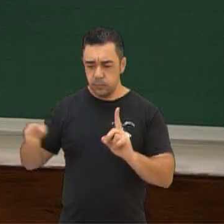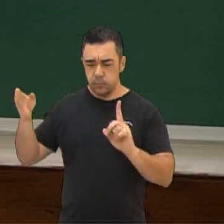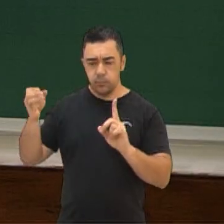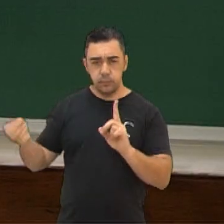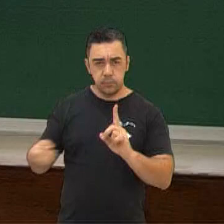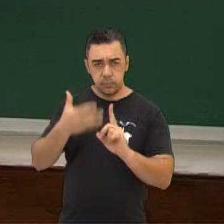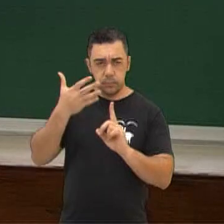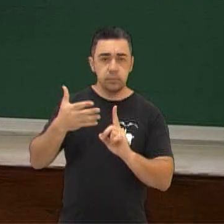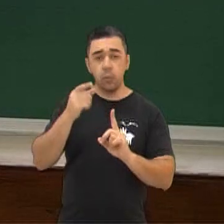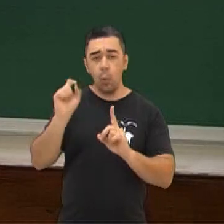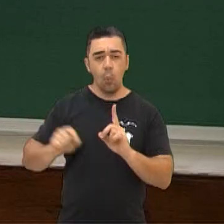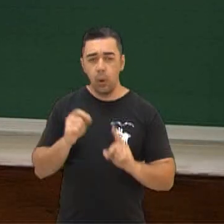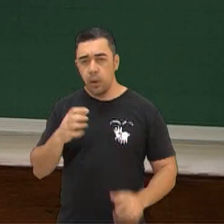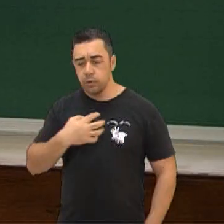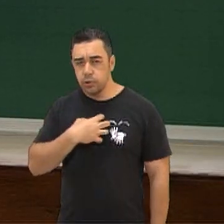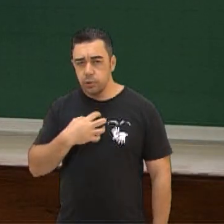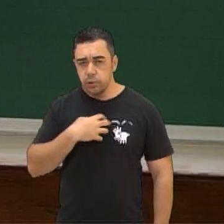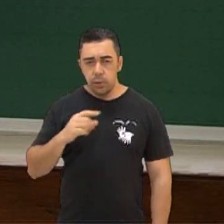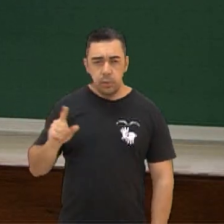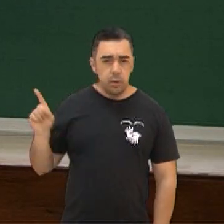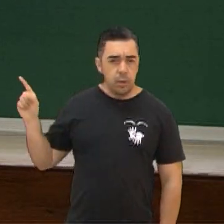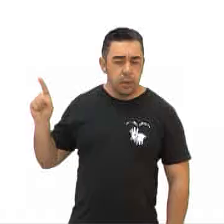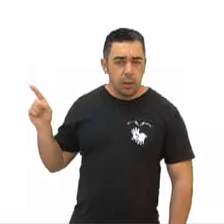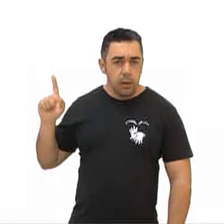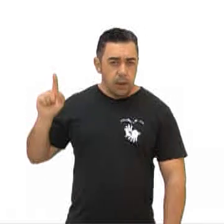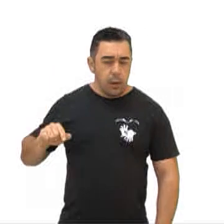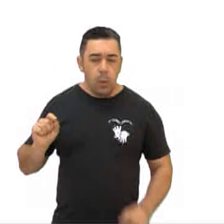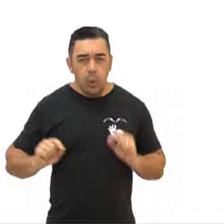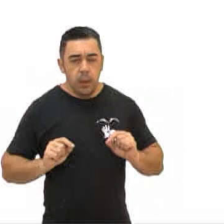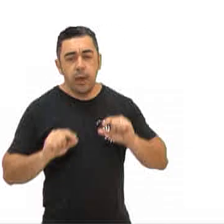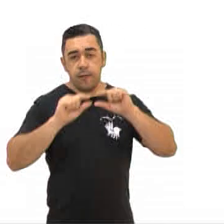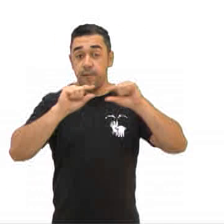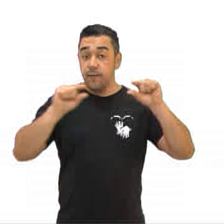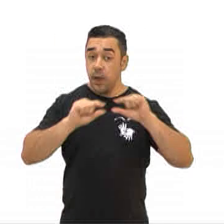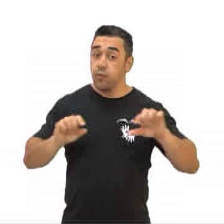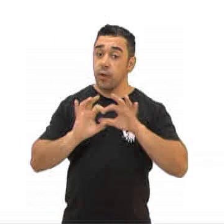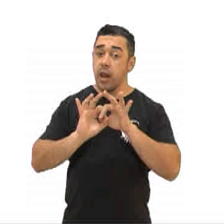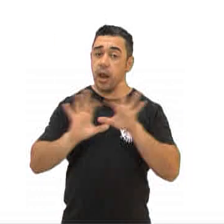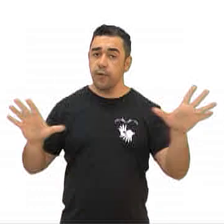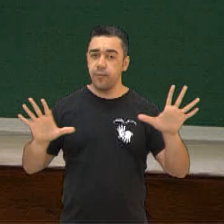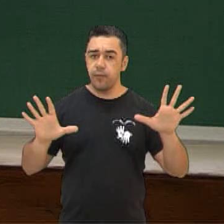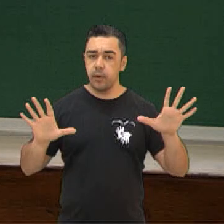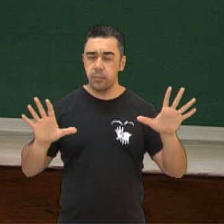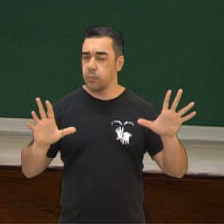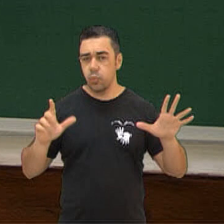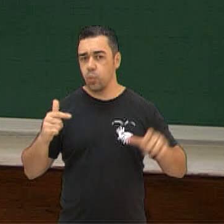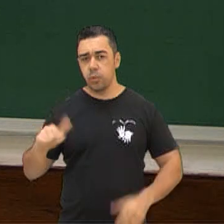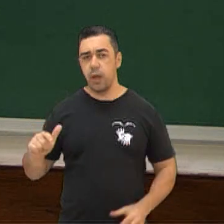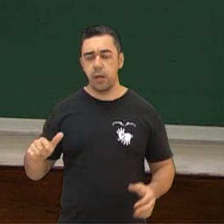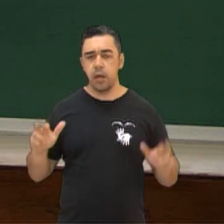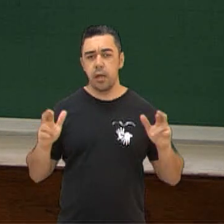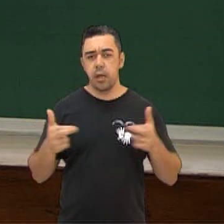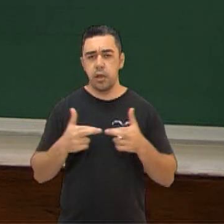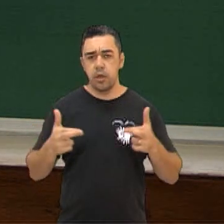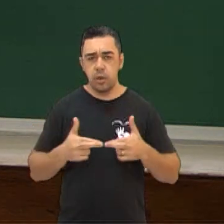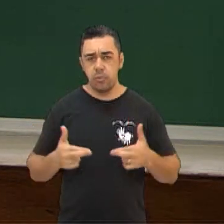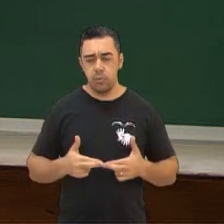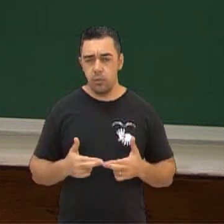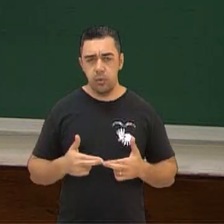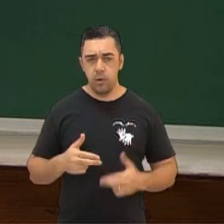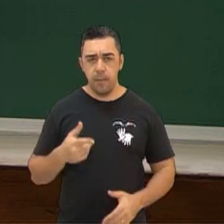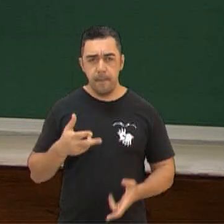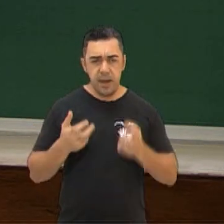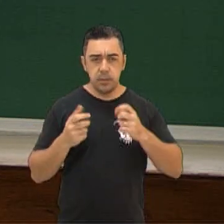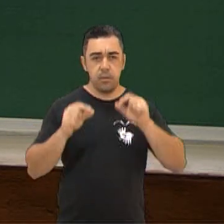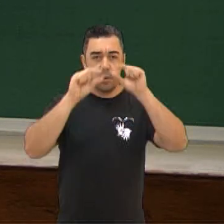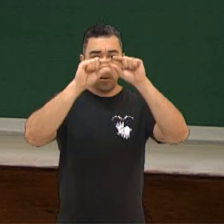forma privilegiada dessa escola. Na verdade, são os versos livres, é uma forma solta e livre, não é? Observem que ele não é